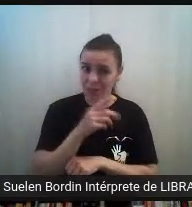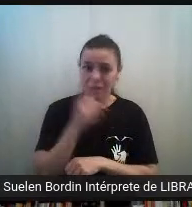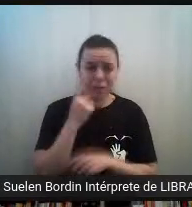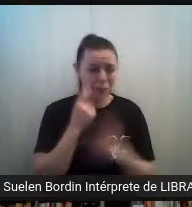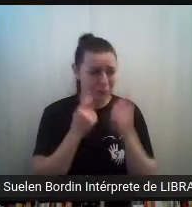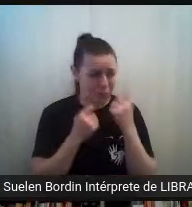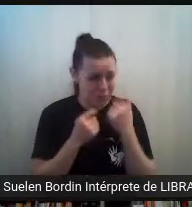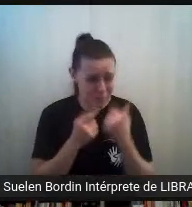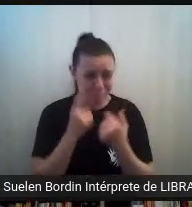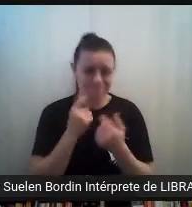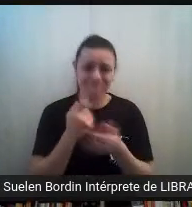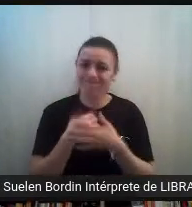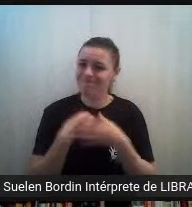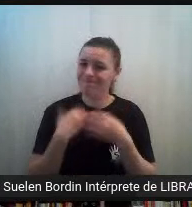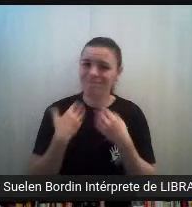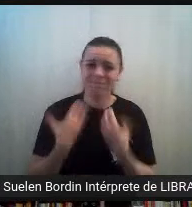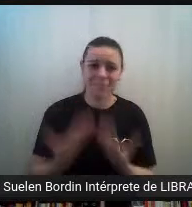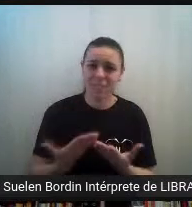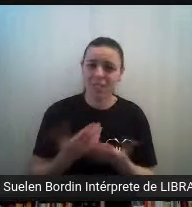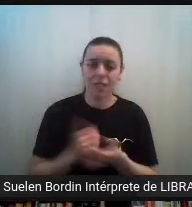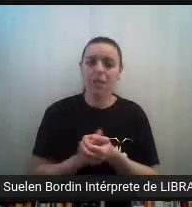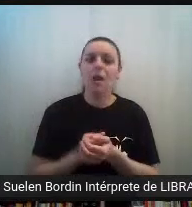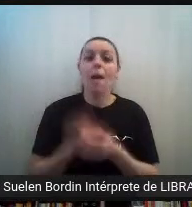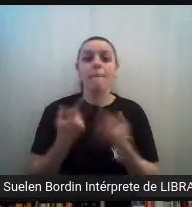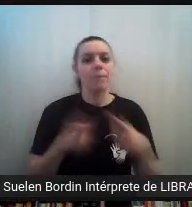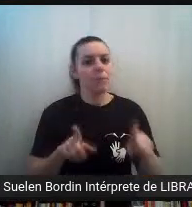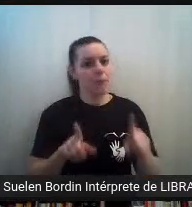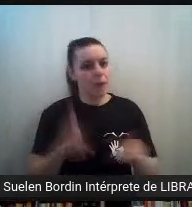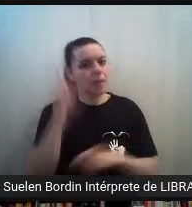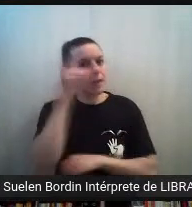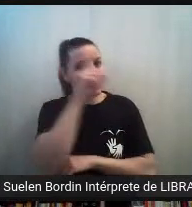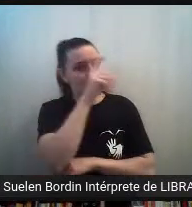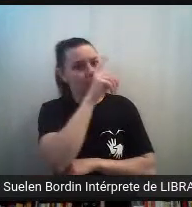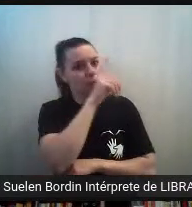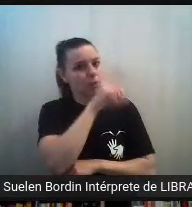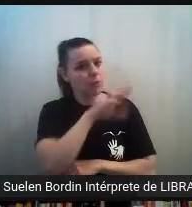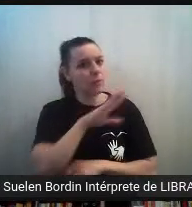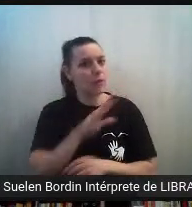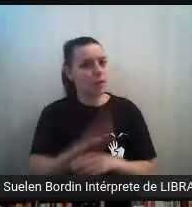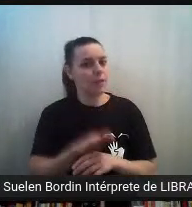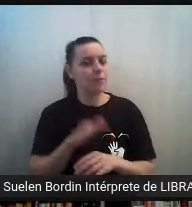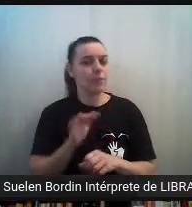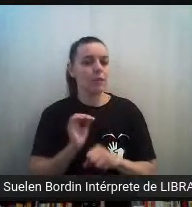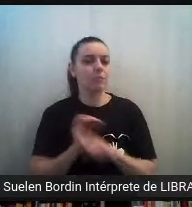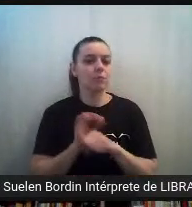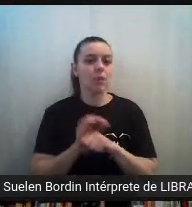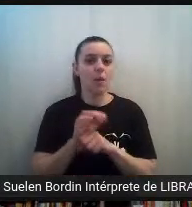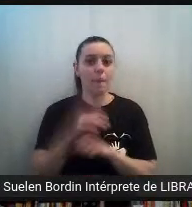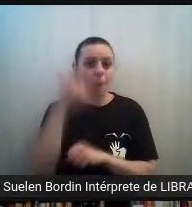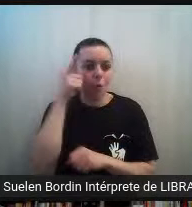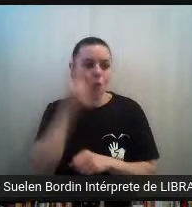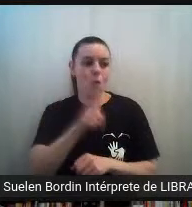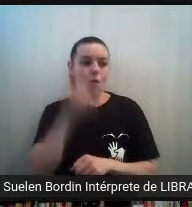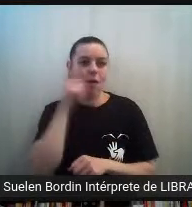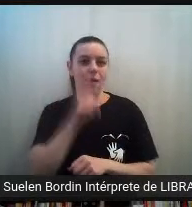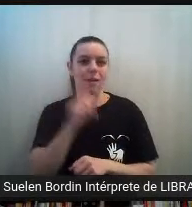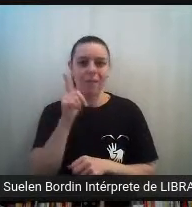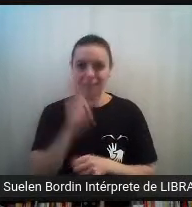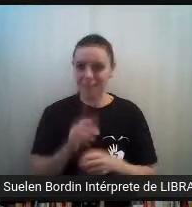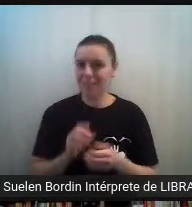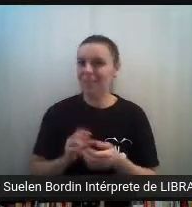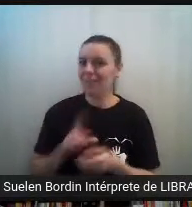isso, mas que todas essas dificuldades vão compensando pelas conquistas que você vai tendo, né?